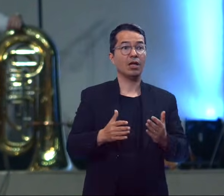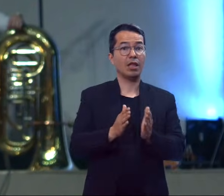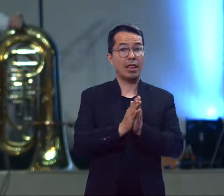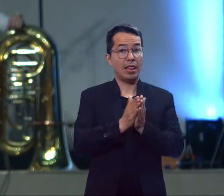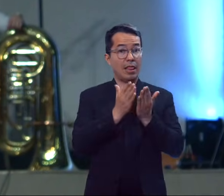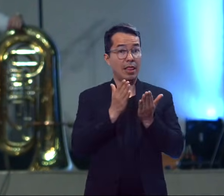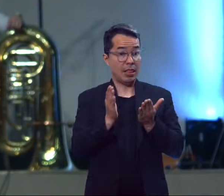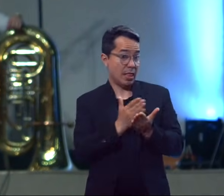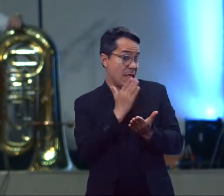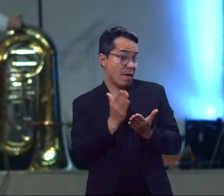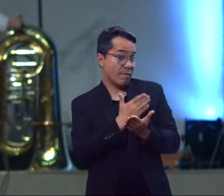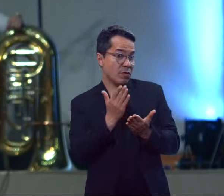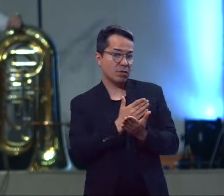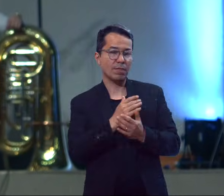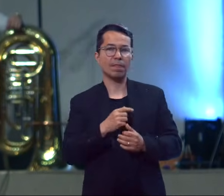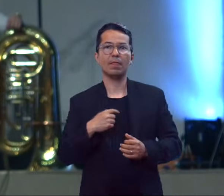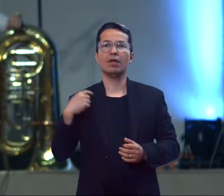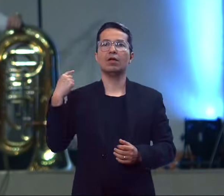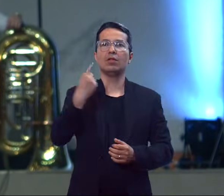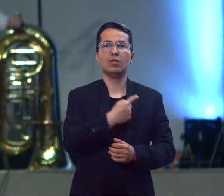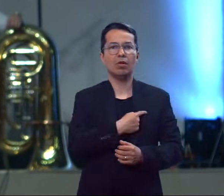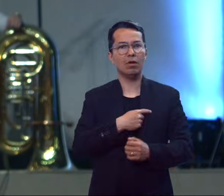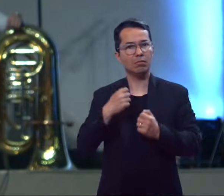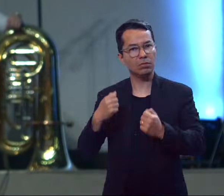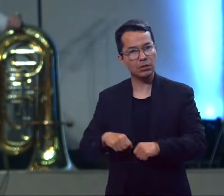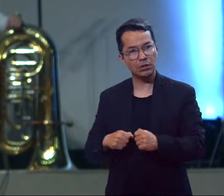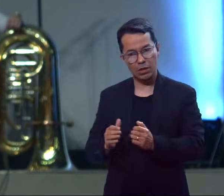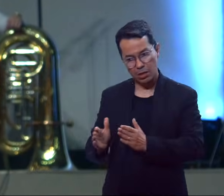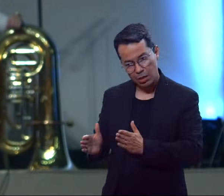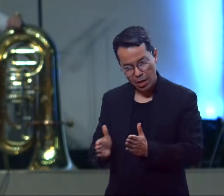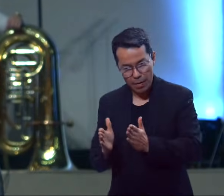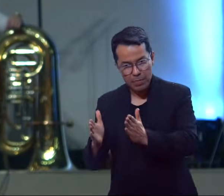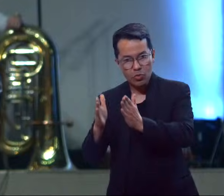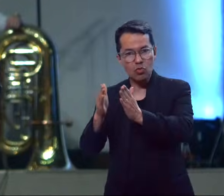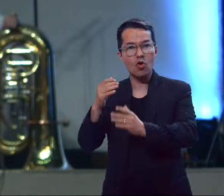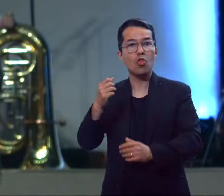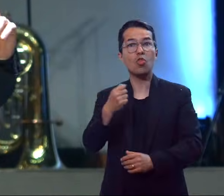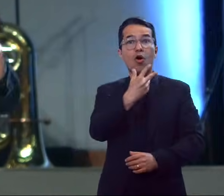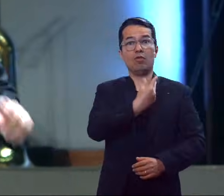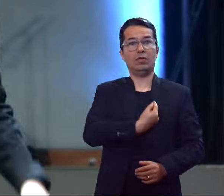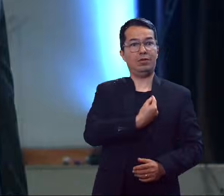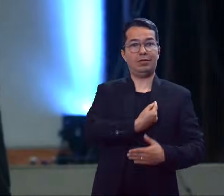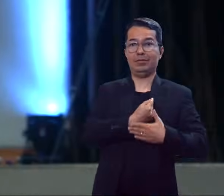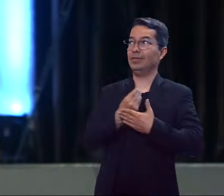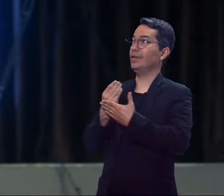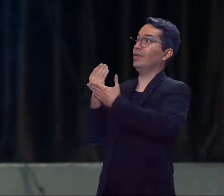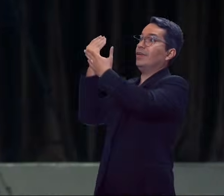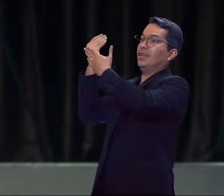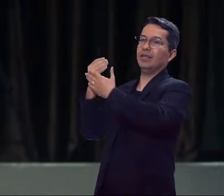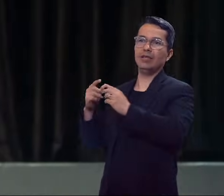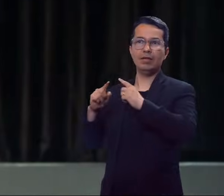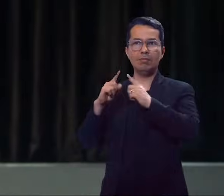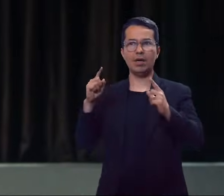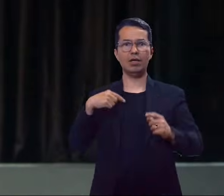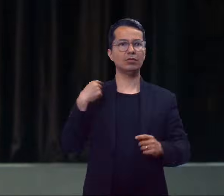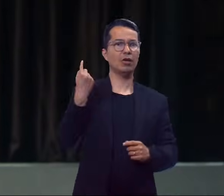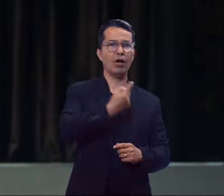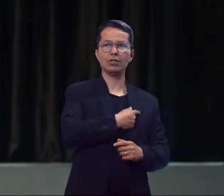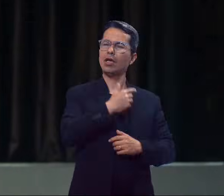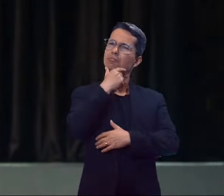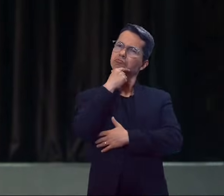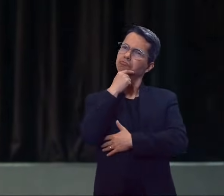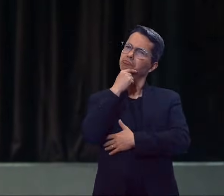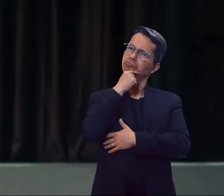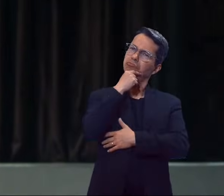assim: para viver o novo, eu acredito que a gente tem que procurar caminhos novos de consagração. E foi muito interessante, porque nós resolvemos